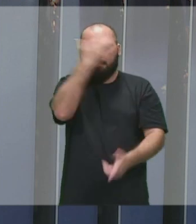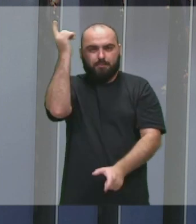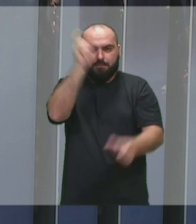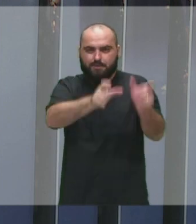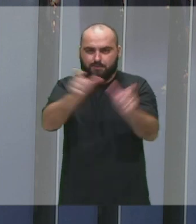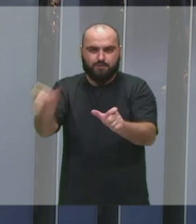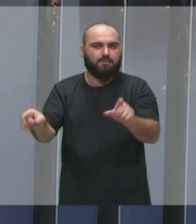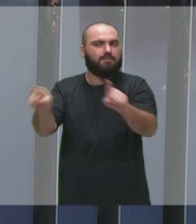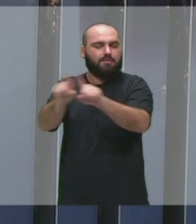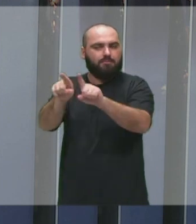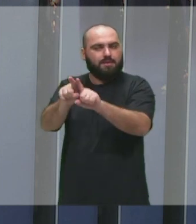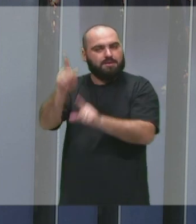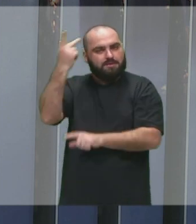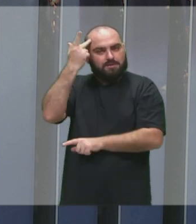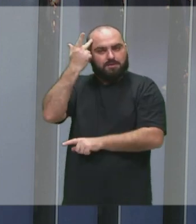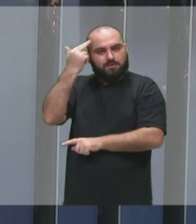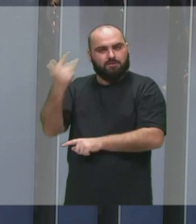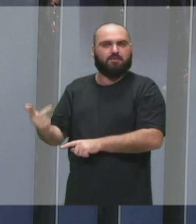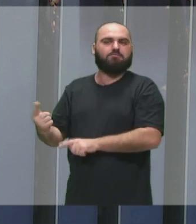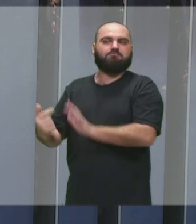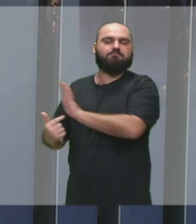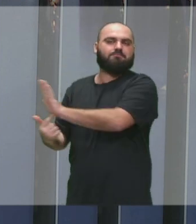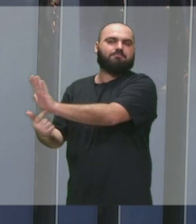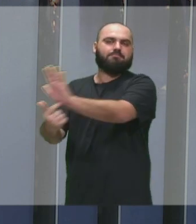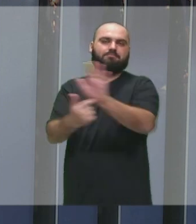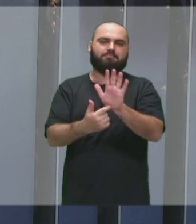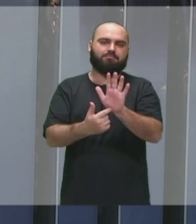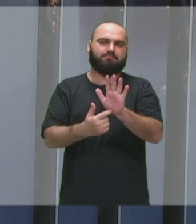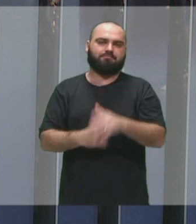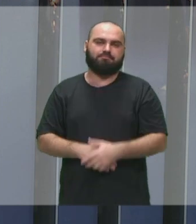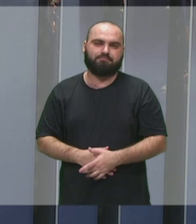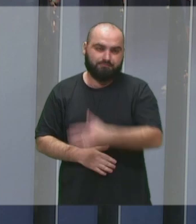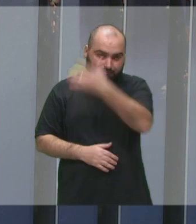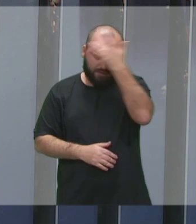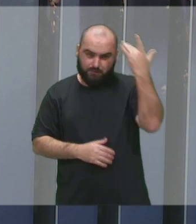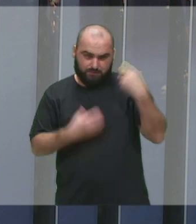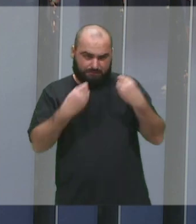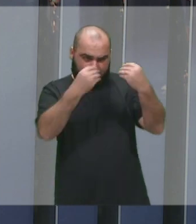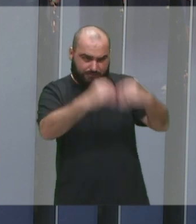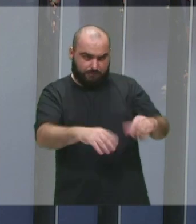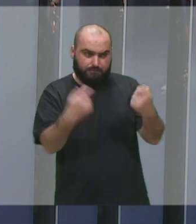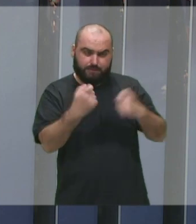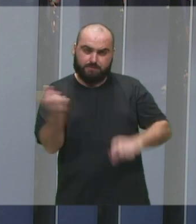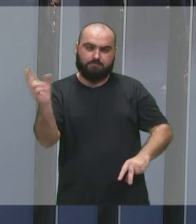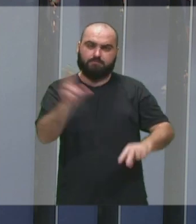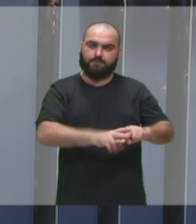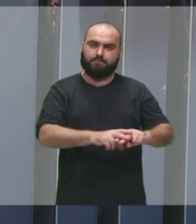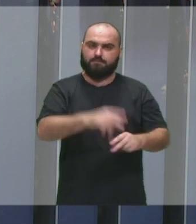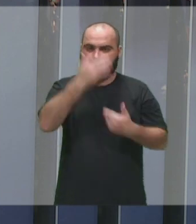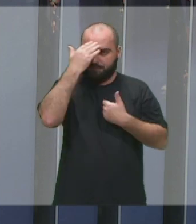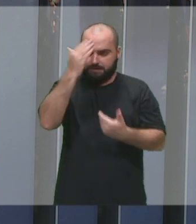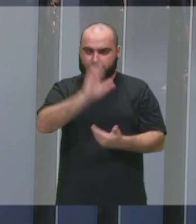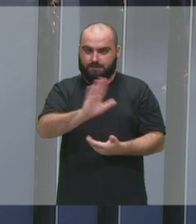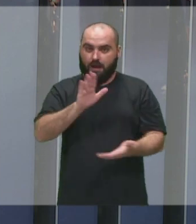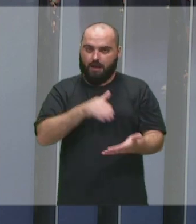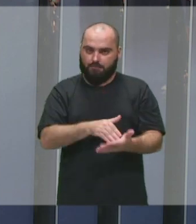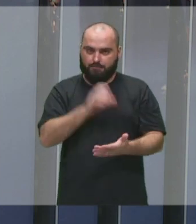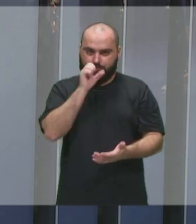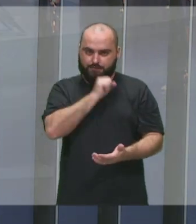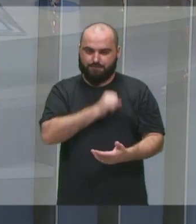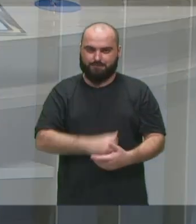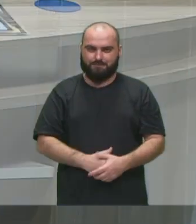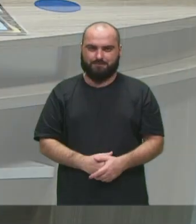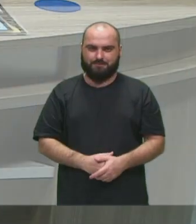suas histórias para que quem prejudicou seja punido. É só um minuto, a gente já volta.